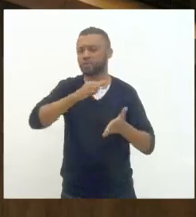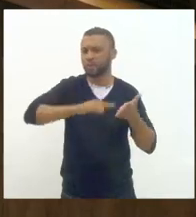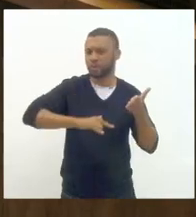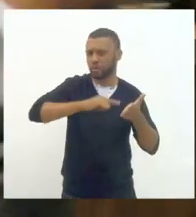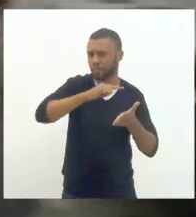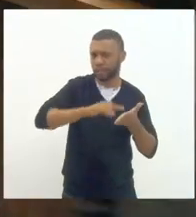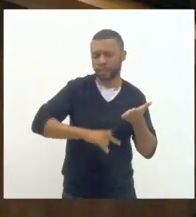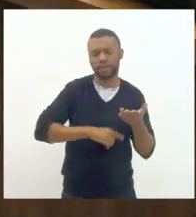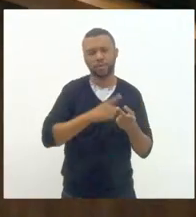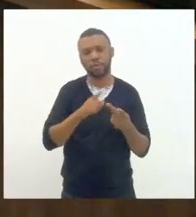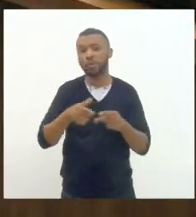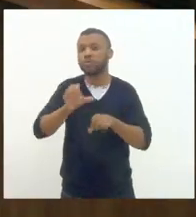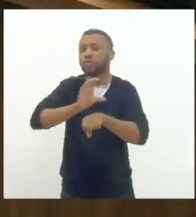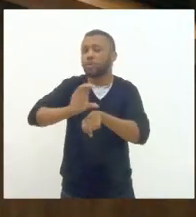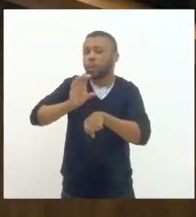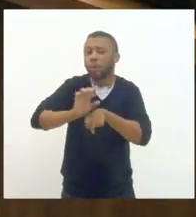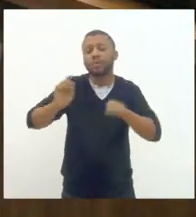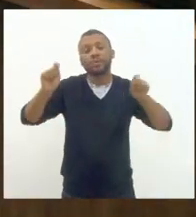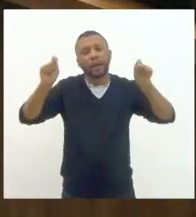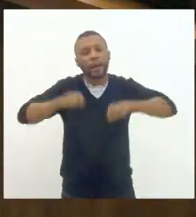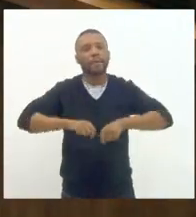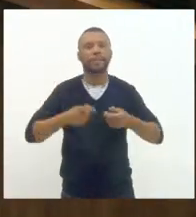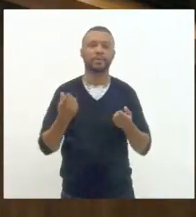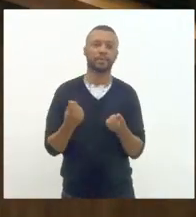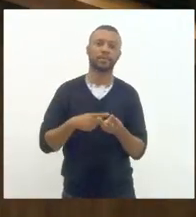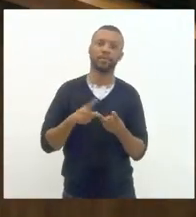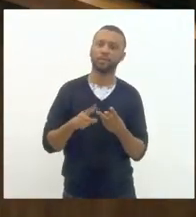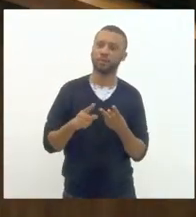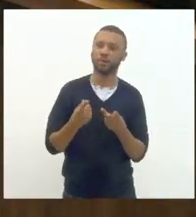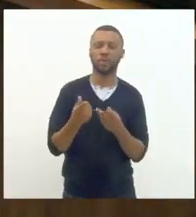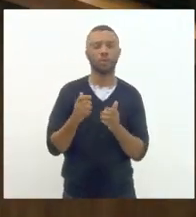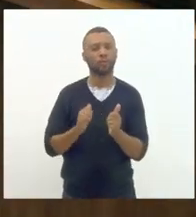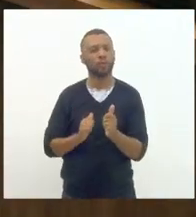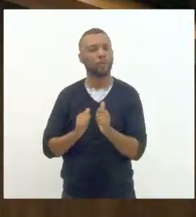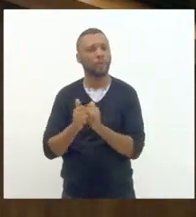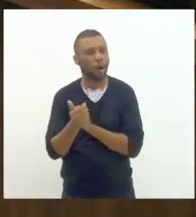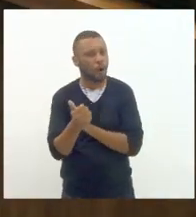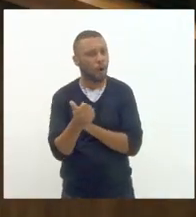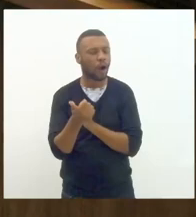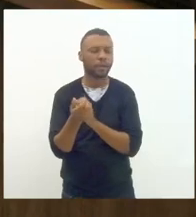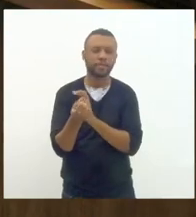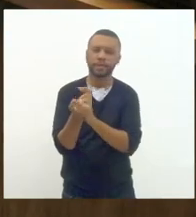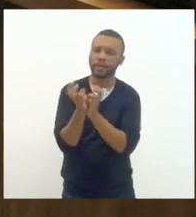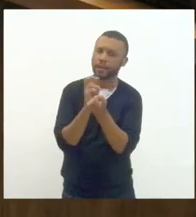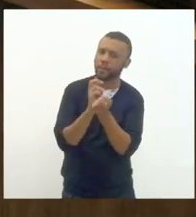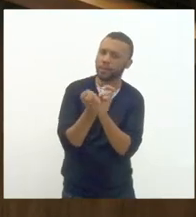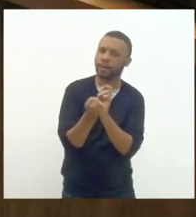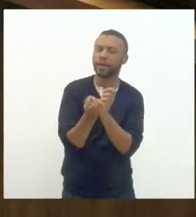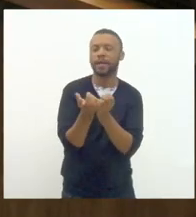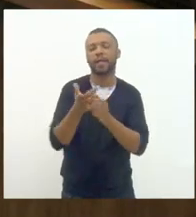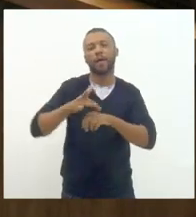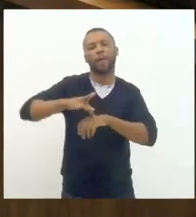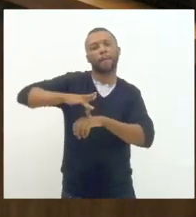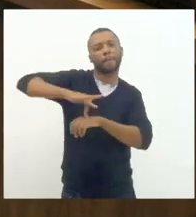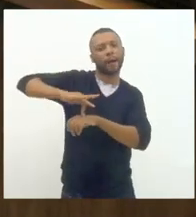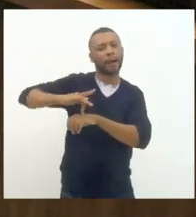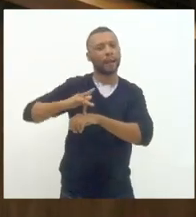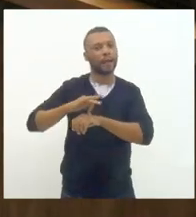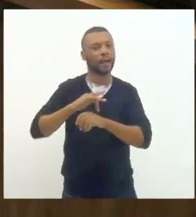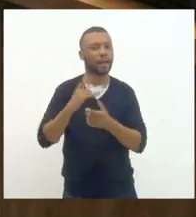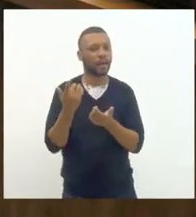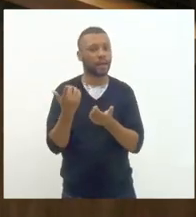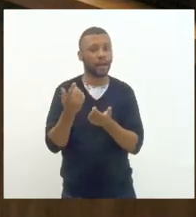documentação, seja de um curso de capacitação, um esporte, uma capoeira, um balé, uma luta,